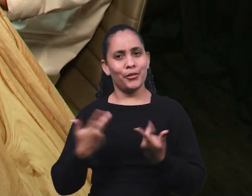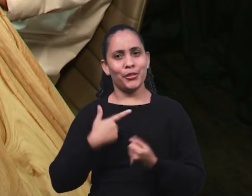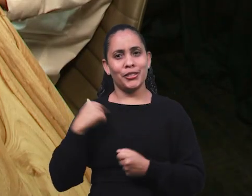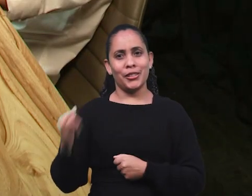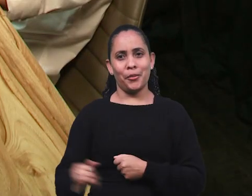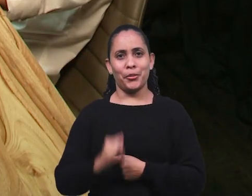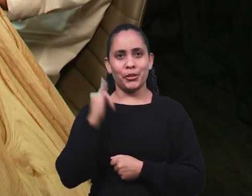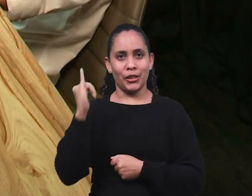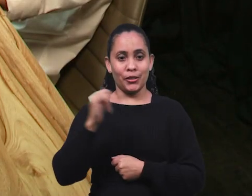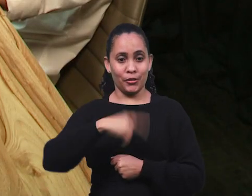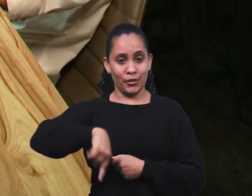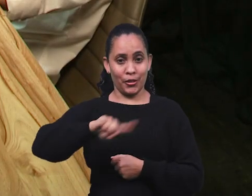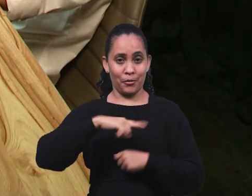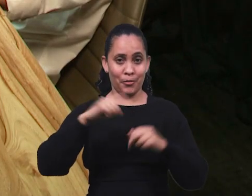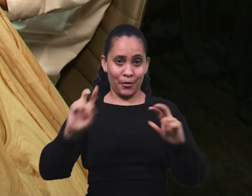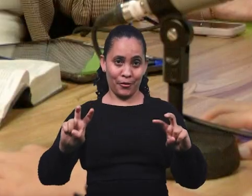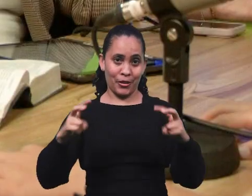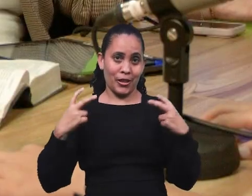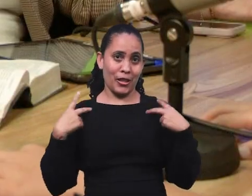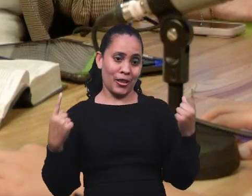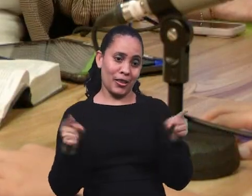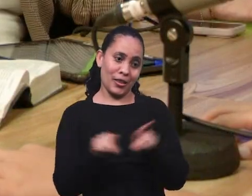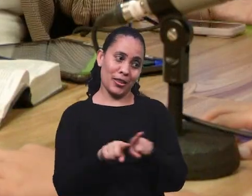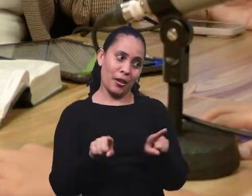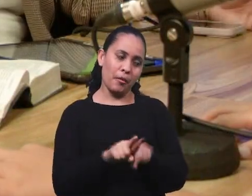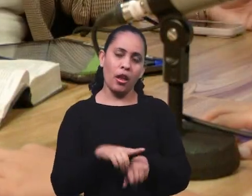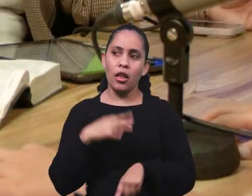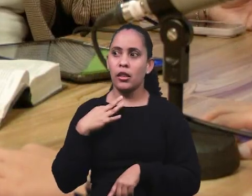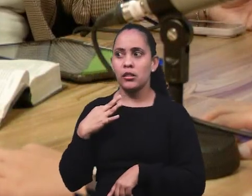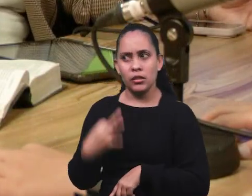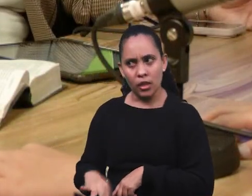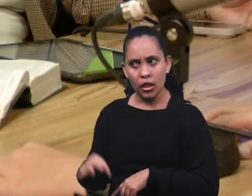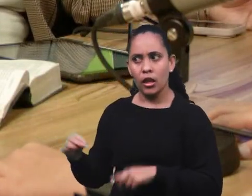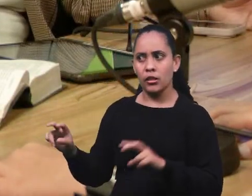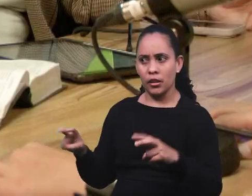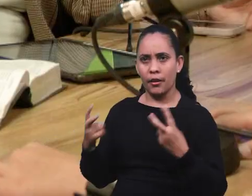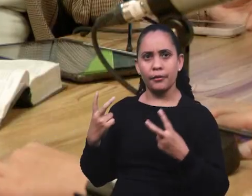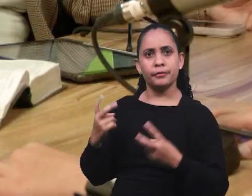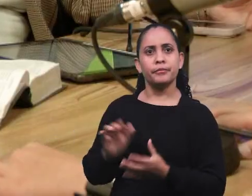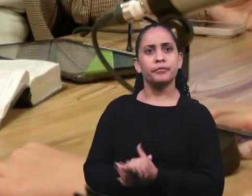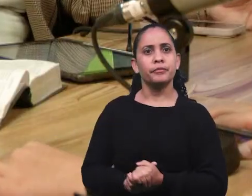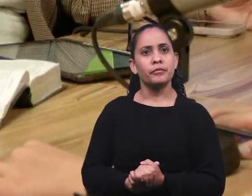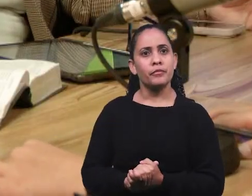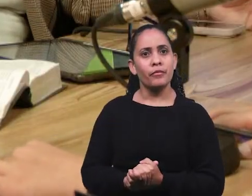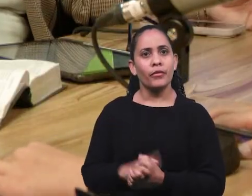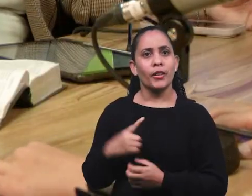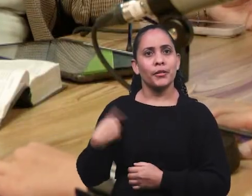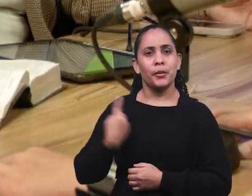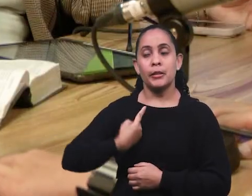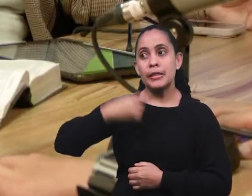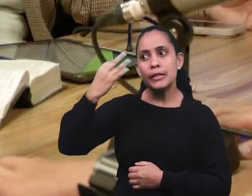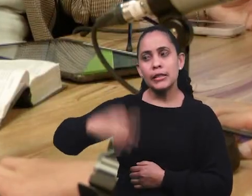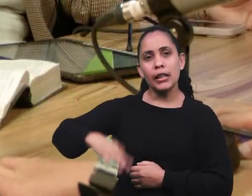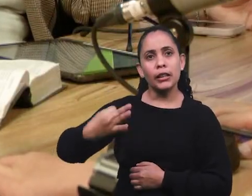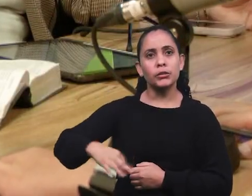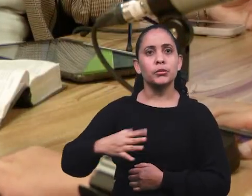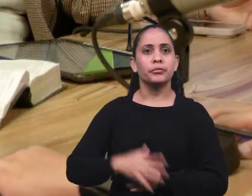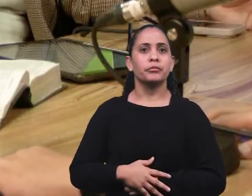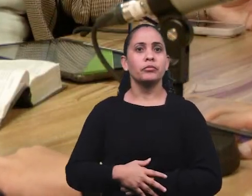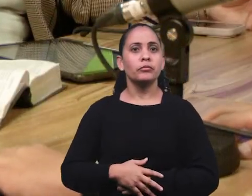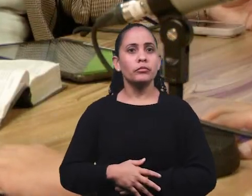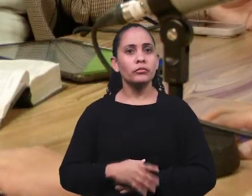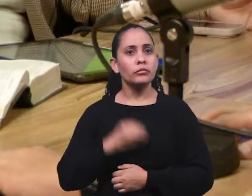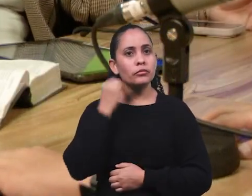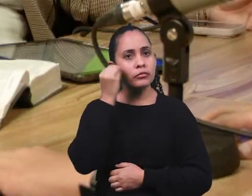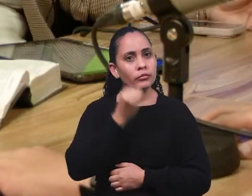isso é muito importante para quem não está nos ouvindo também, né? Com certeza, a gente assim tem essa certeza de